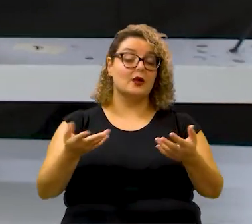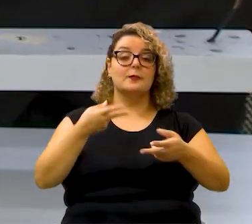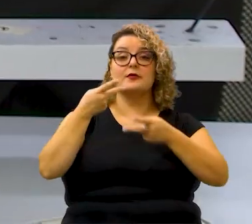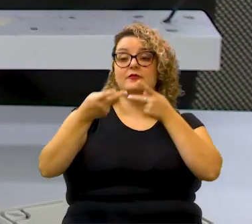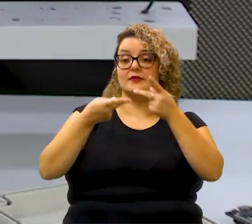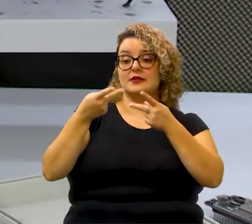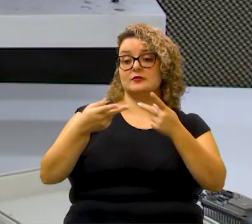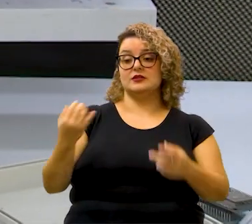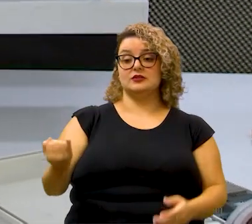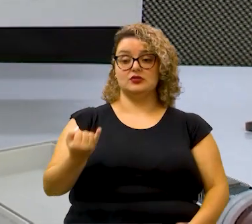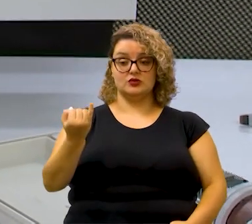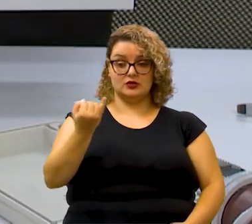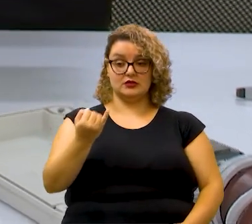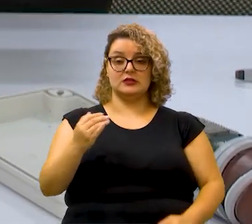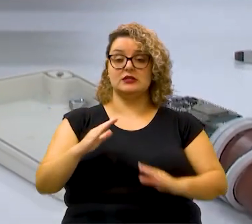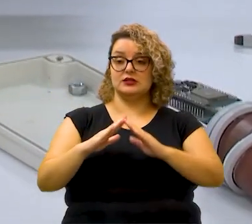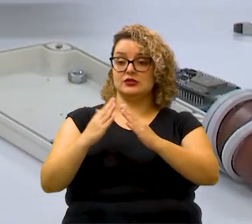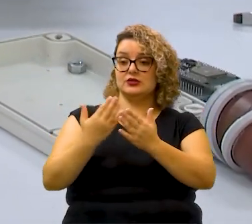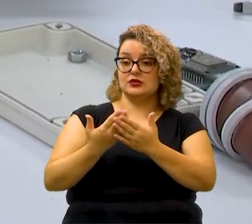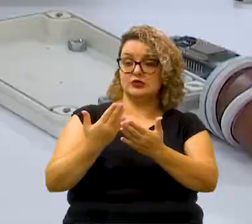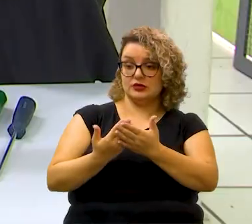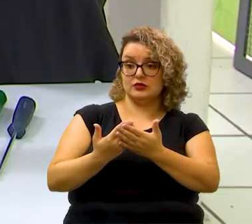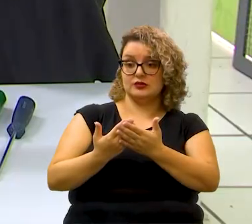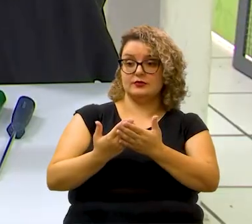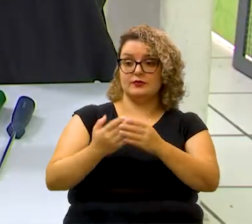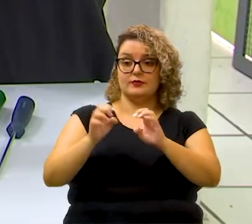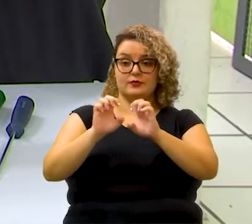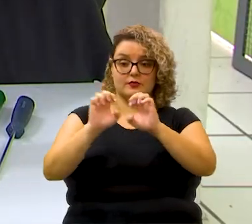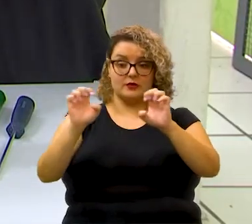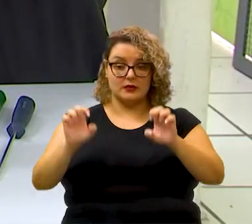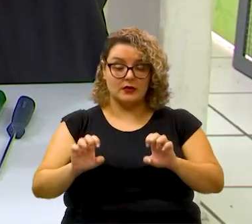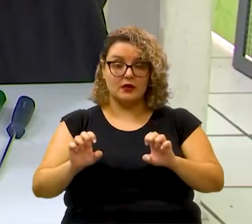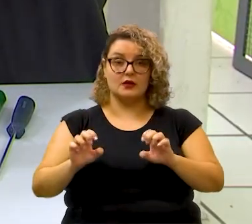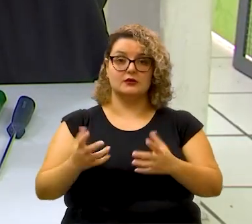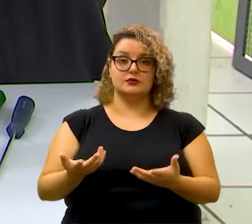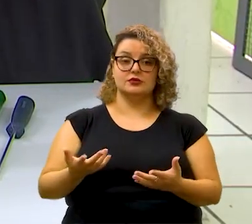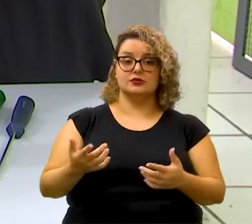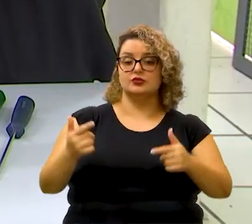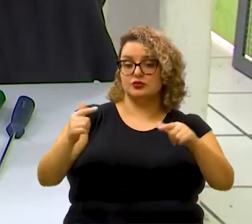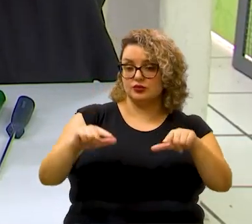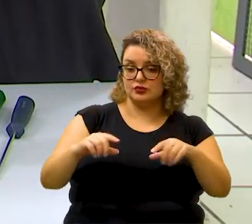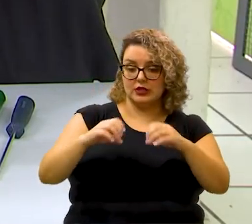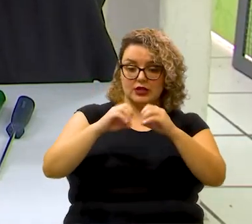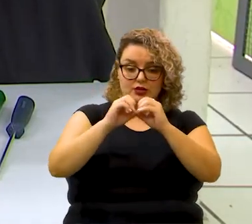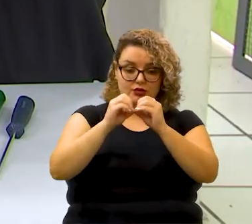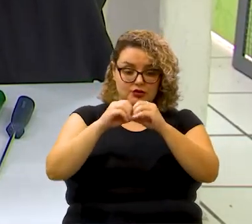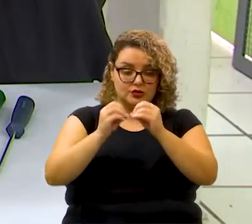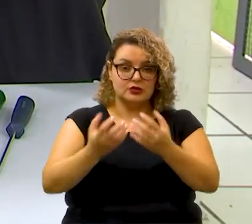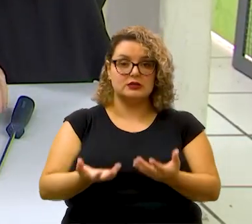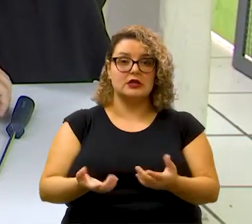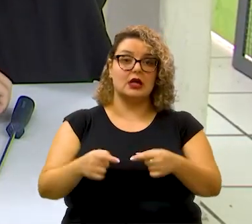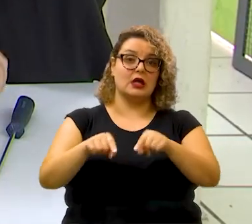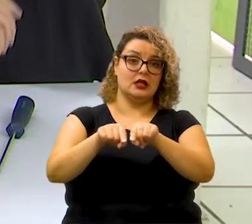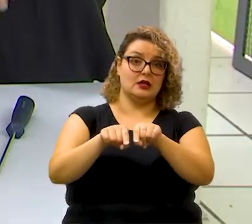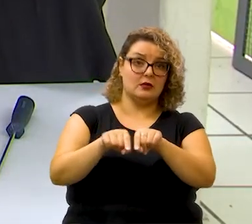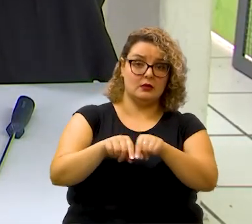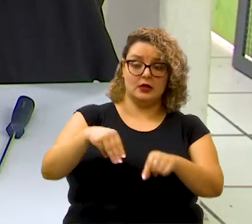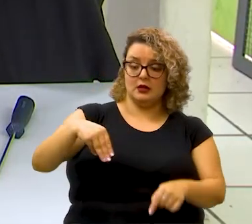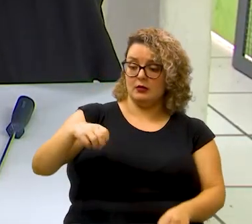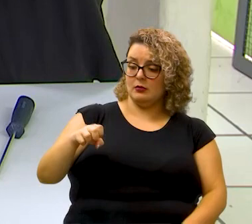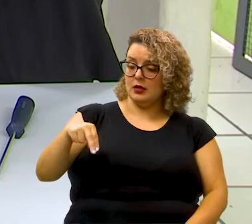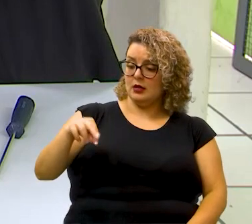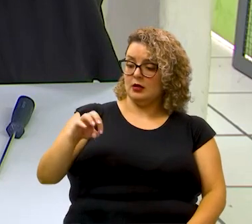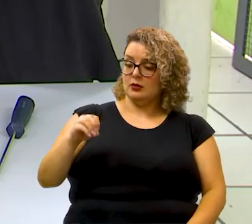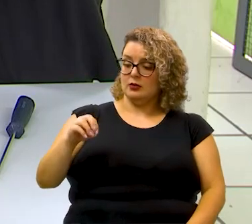Bom, já que a gente falou da importância da escola, dessa estrutura física, né? De laboratórios e também